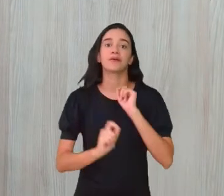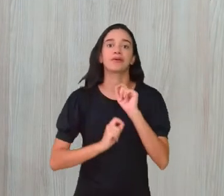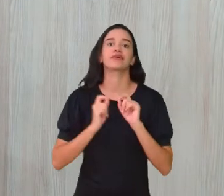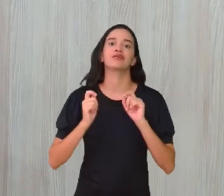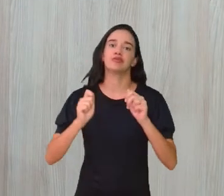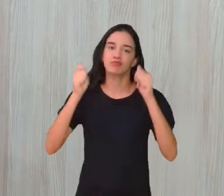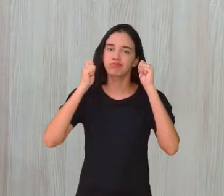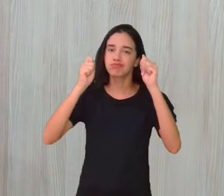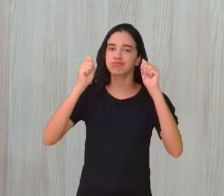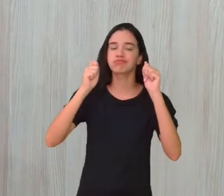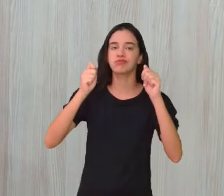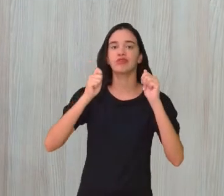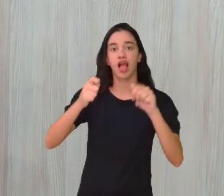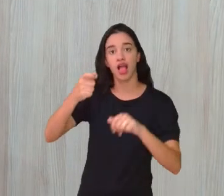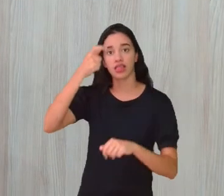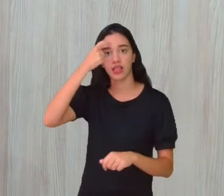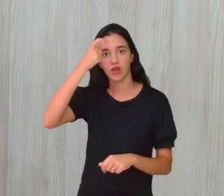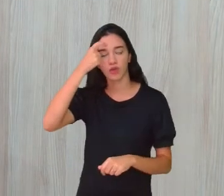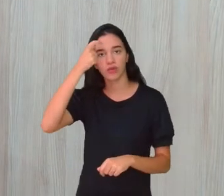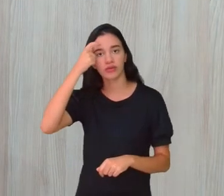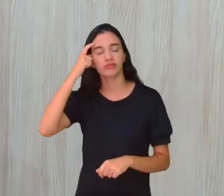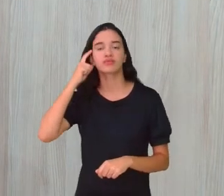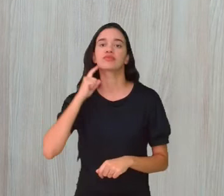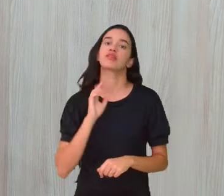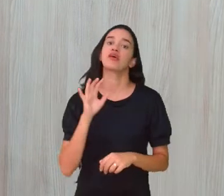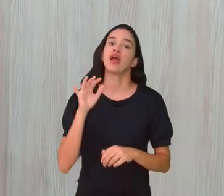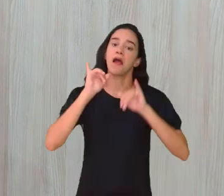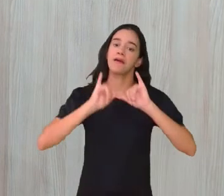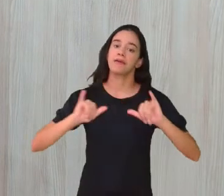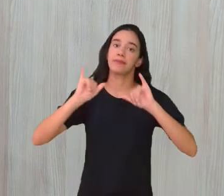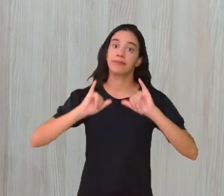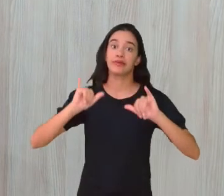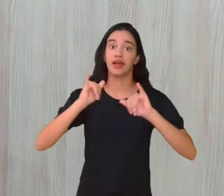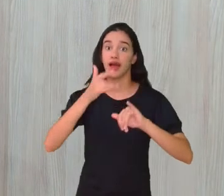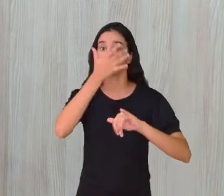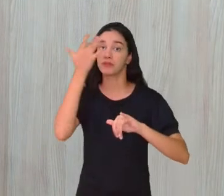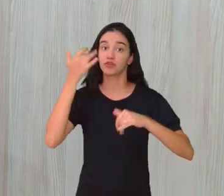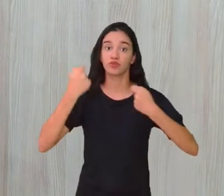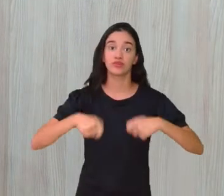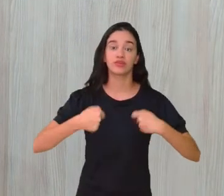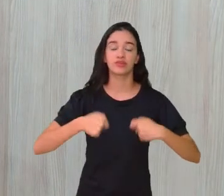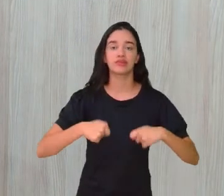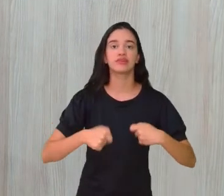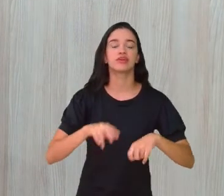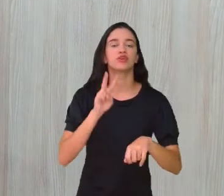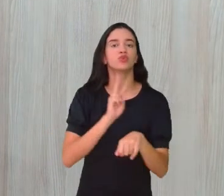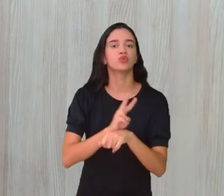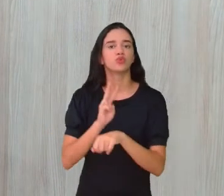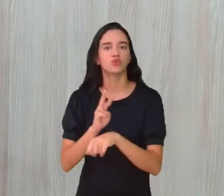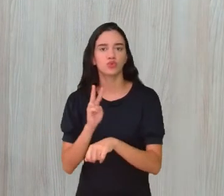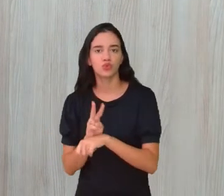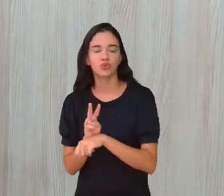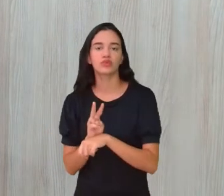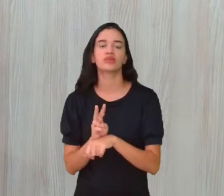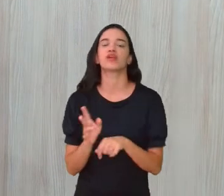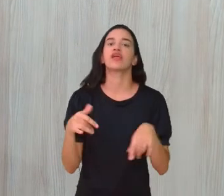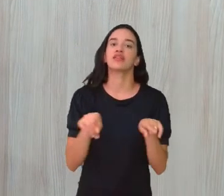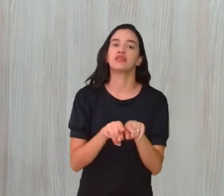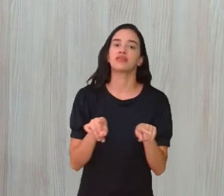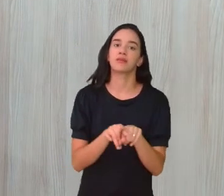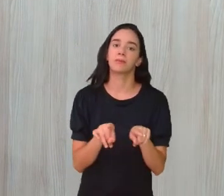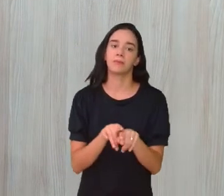de conscientização, pessoal. Conscientizar as pessoas da necessidade do cuidado, do conhecer o corpo, do